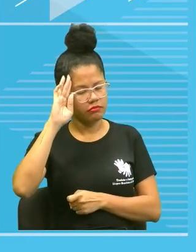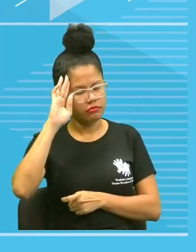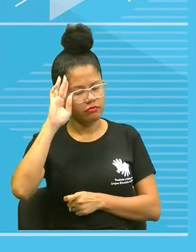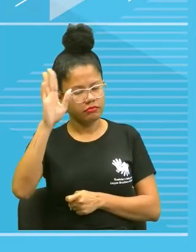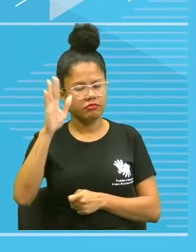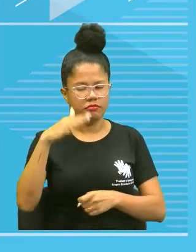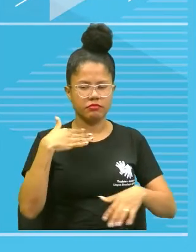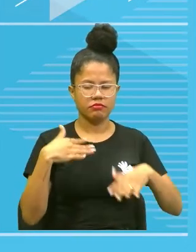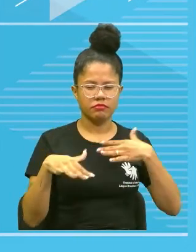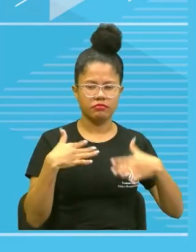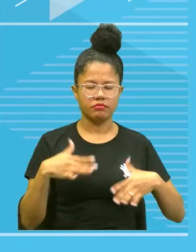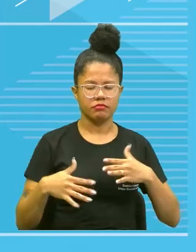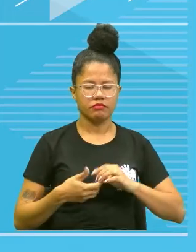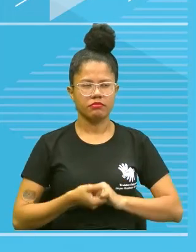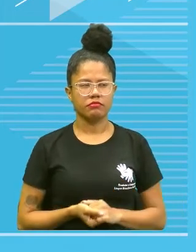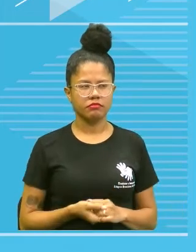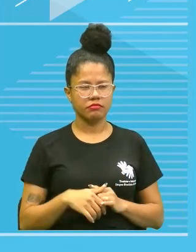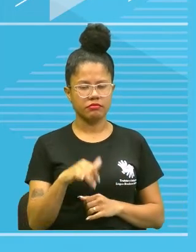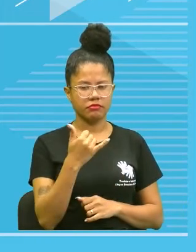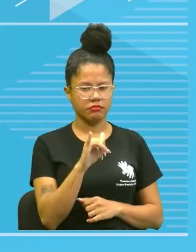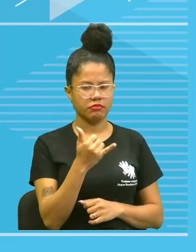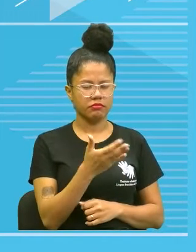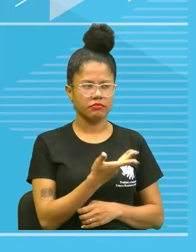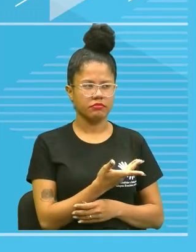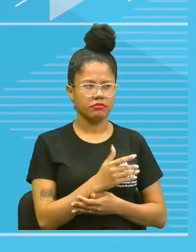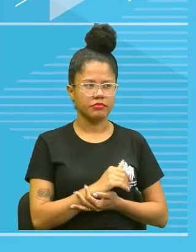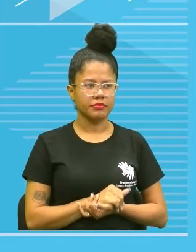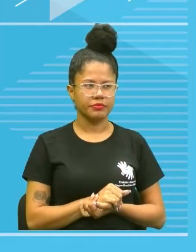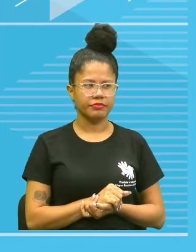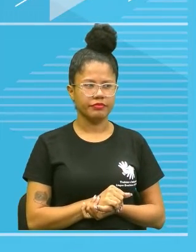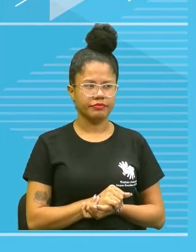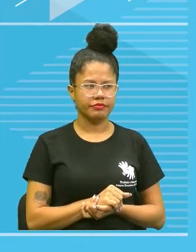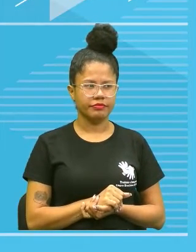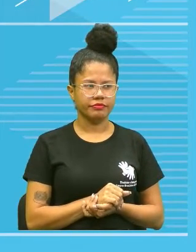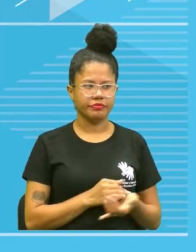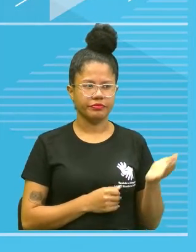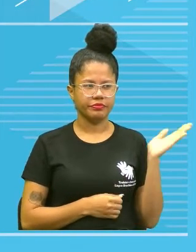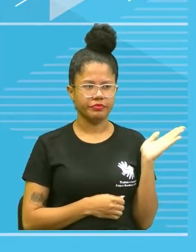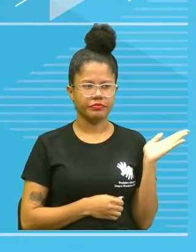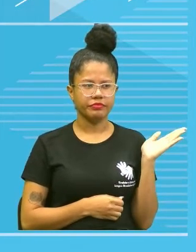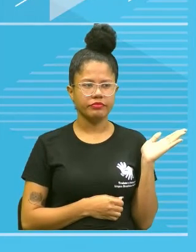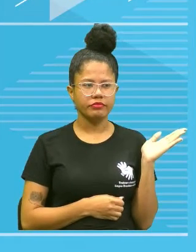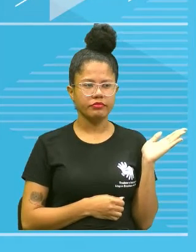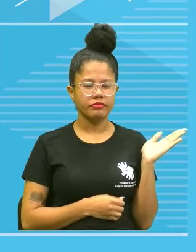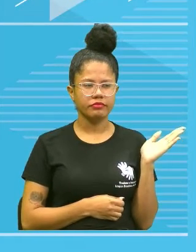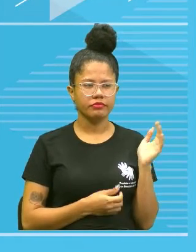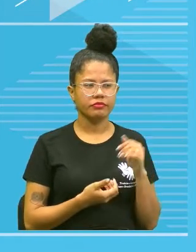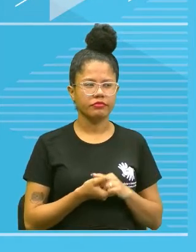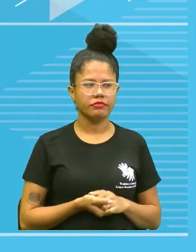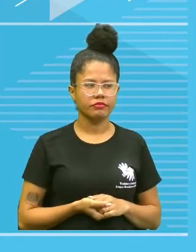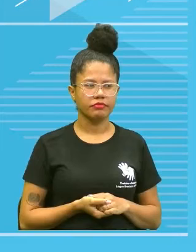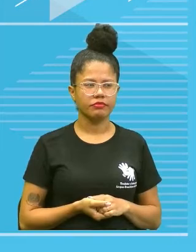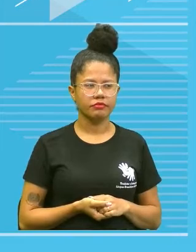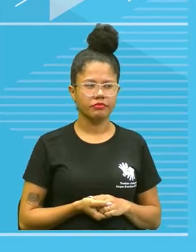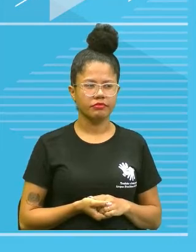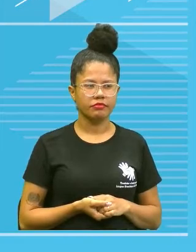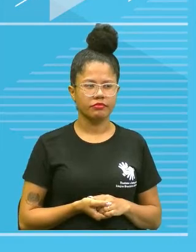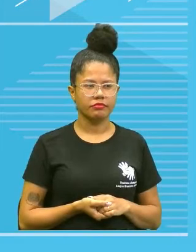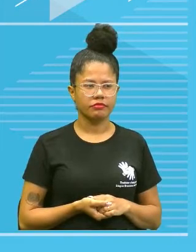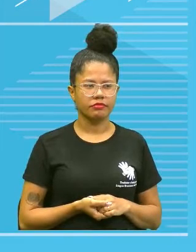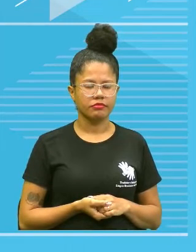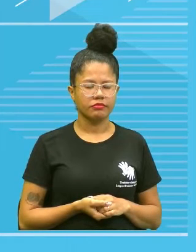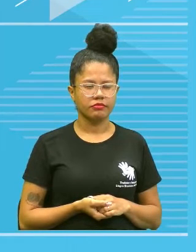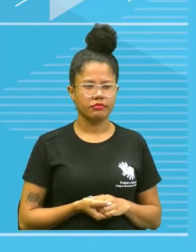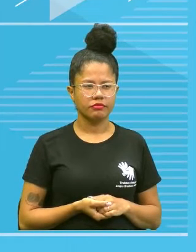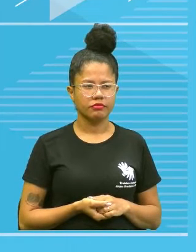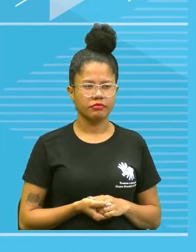daquele movimento sistemático, ok? A máquina de Carnot é uma máquina térmica que opera segundo o ciclo de Carnot. Todas as máquinas de